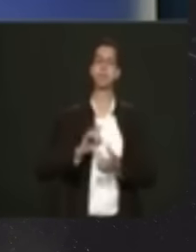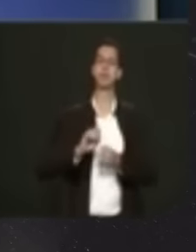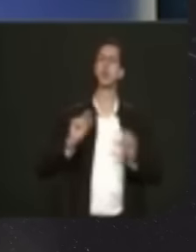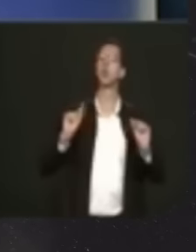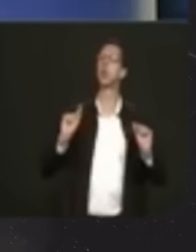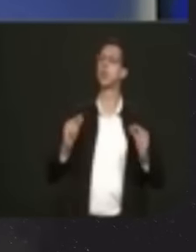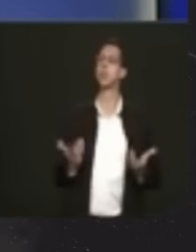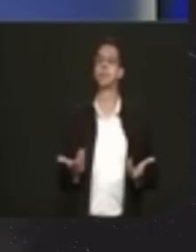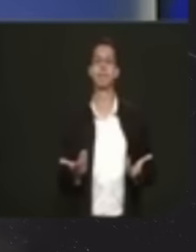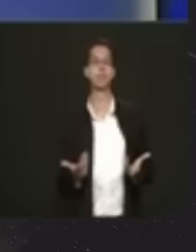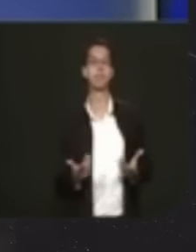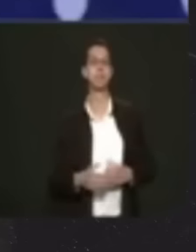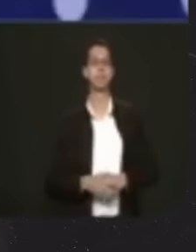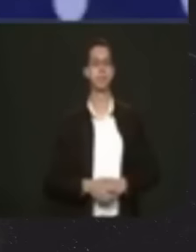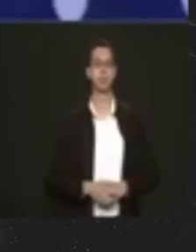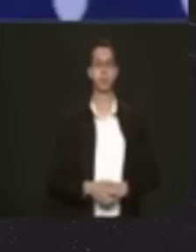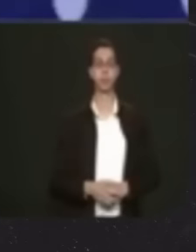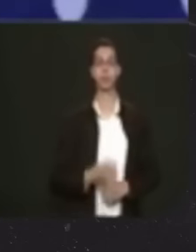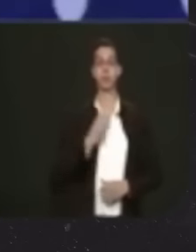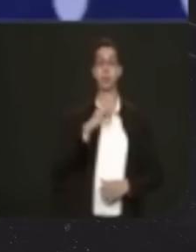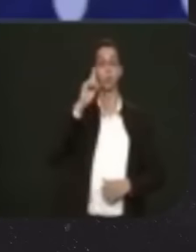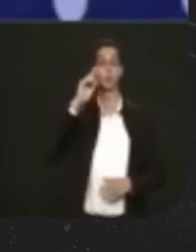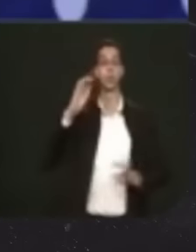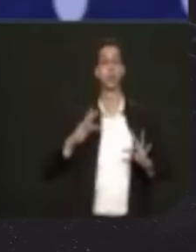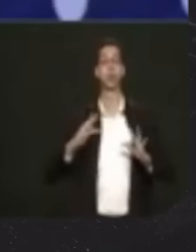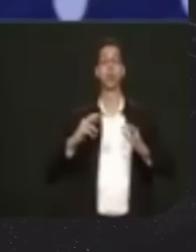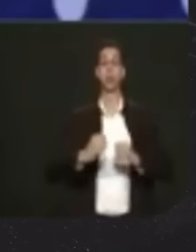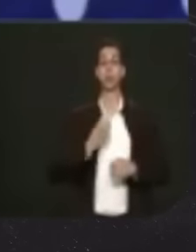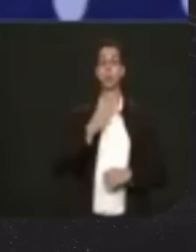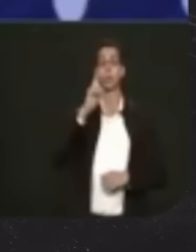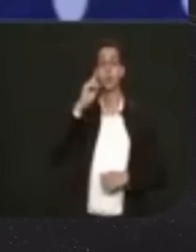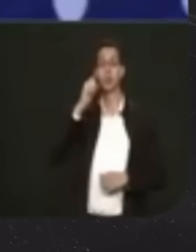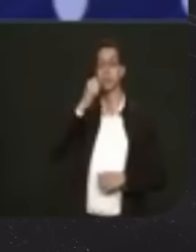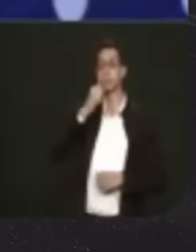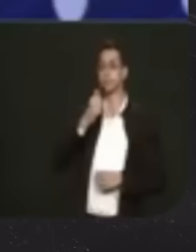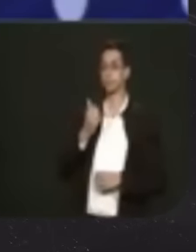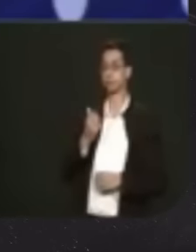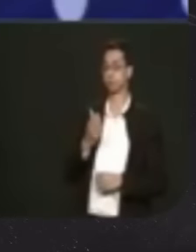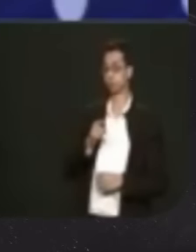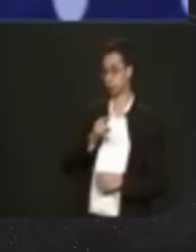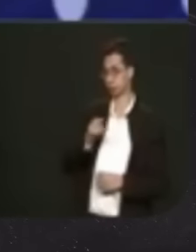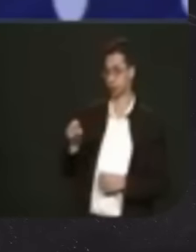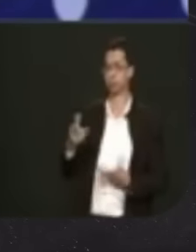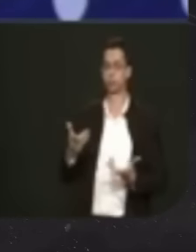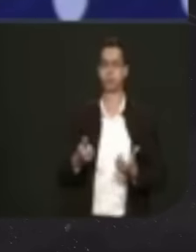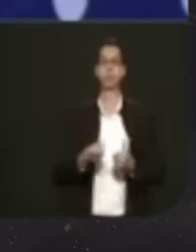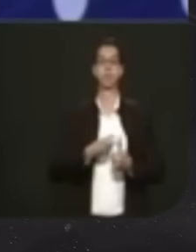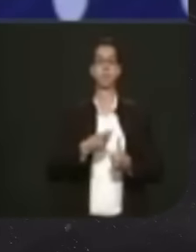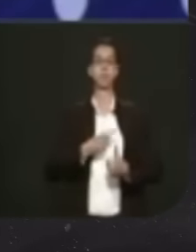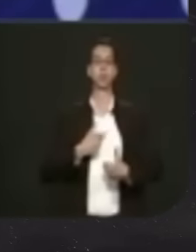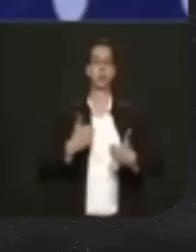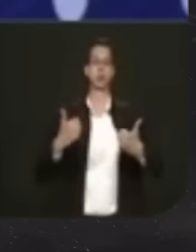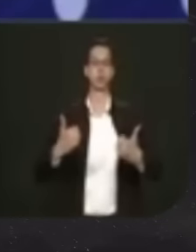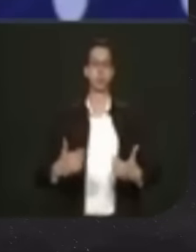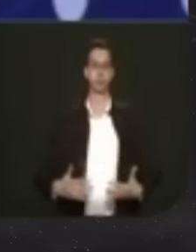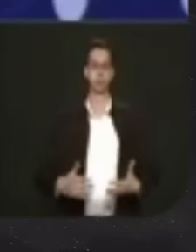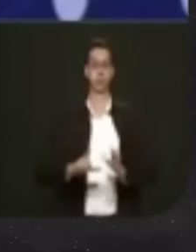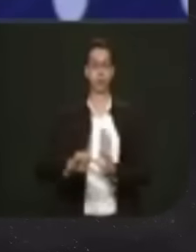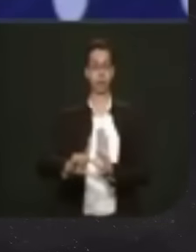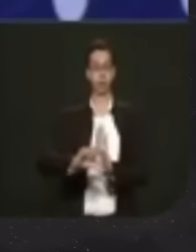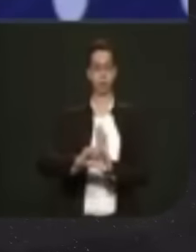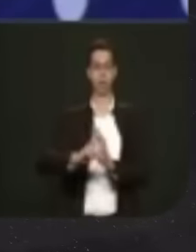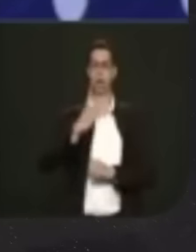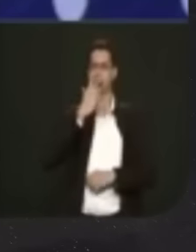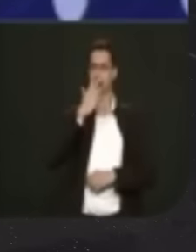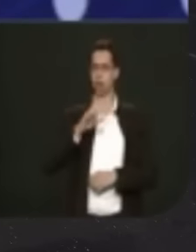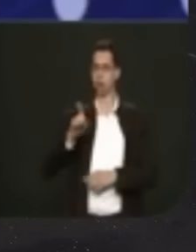Pablo Mação Bom dia a todos bom dia meninas bom dia o primeiro lugar essa essa lei eu acho que você me